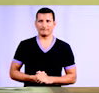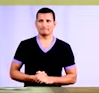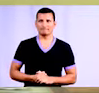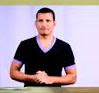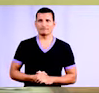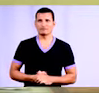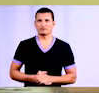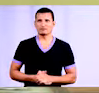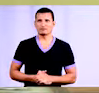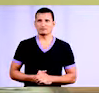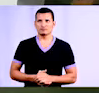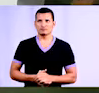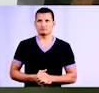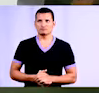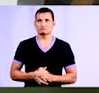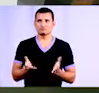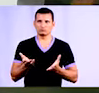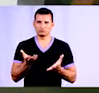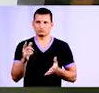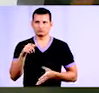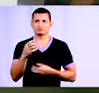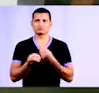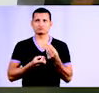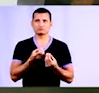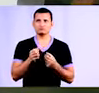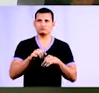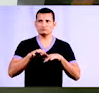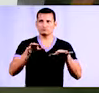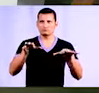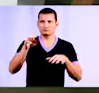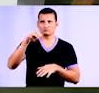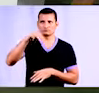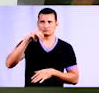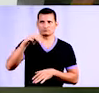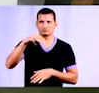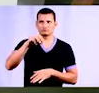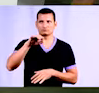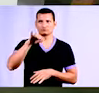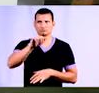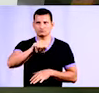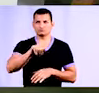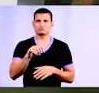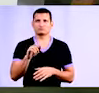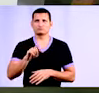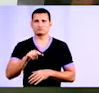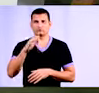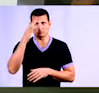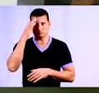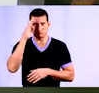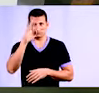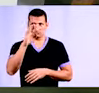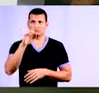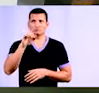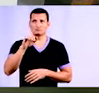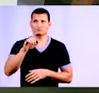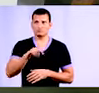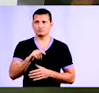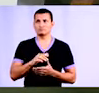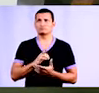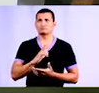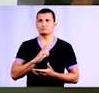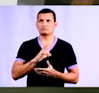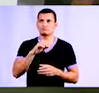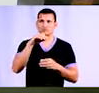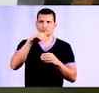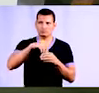na questão da distribuição da memória, né? Que a memória principal, ela vai ser composta de quê? Eu vou ter